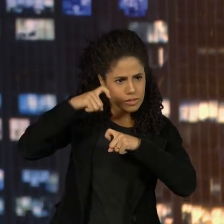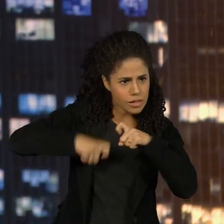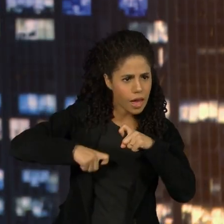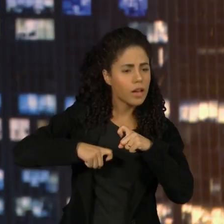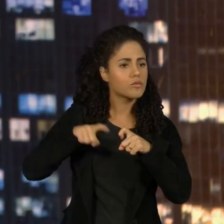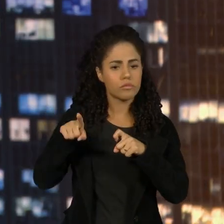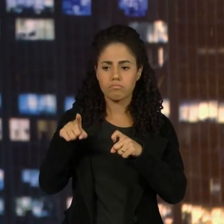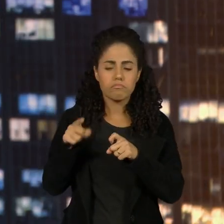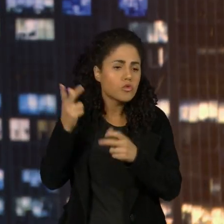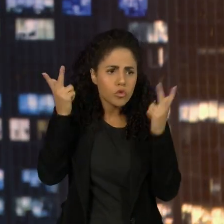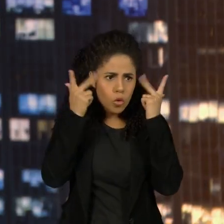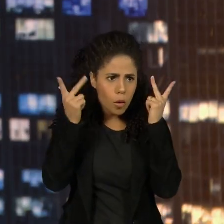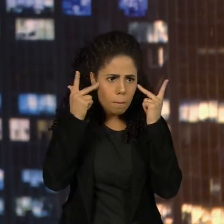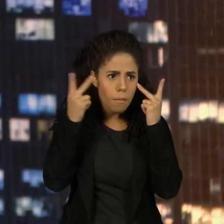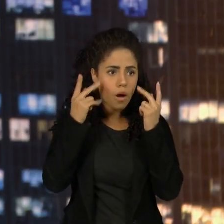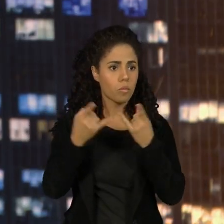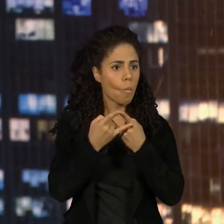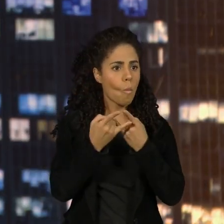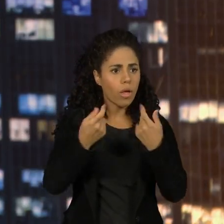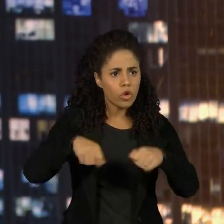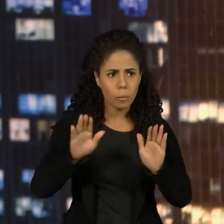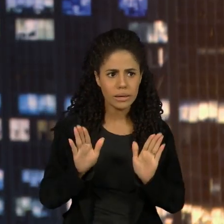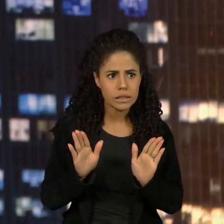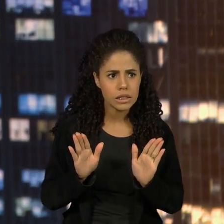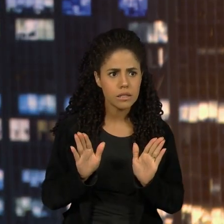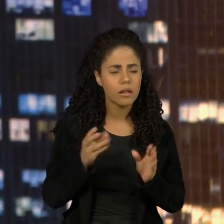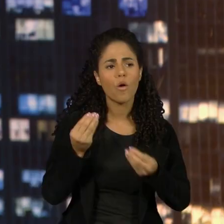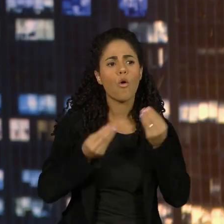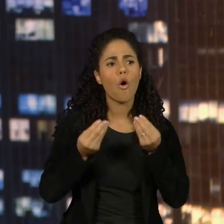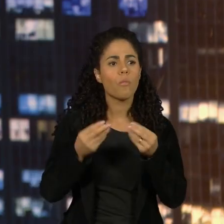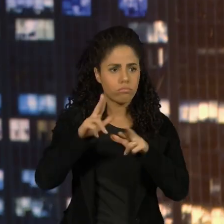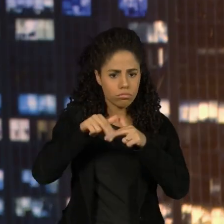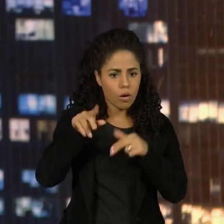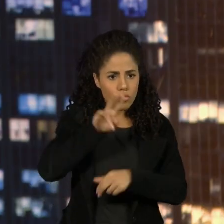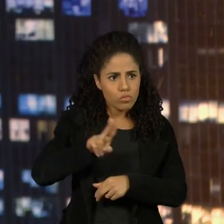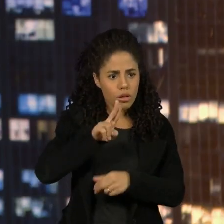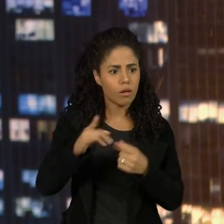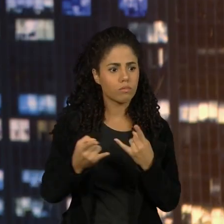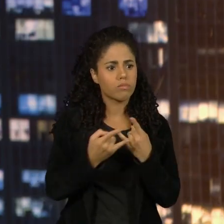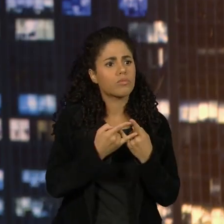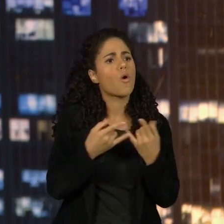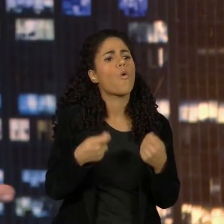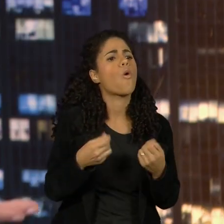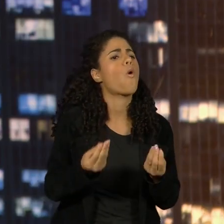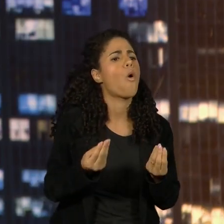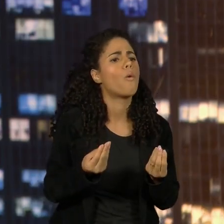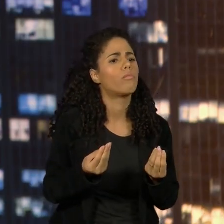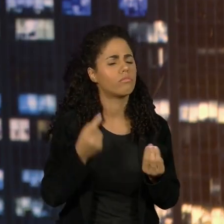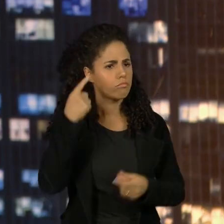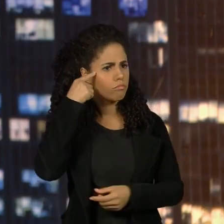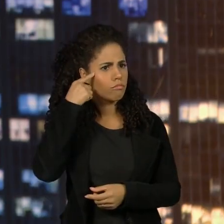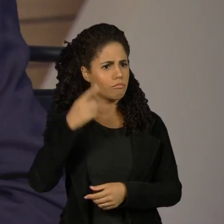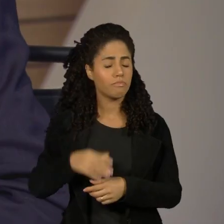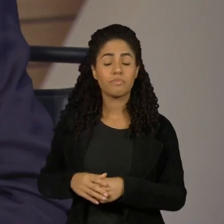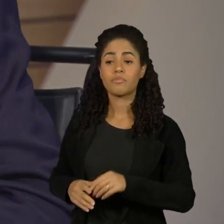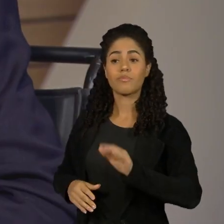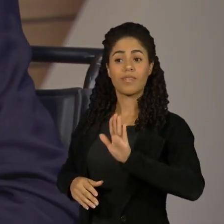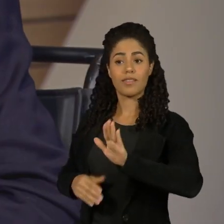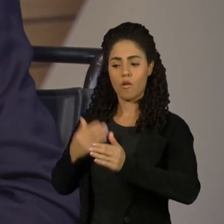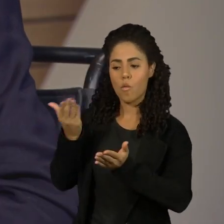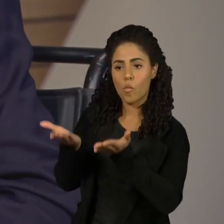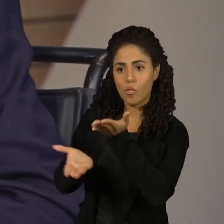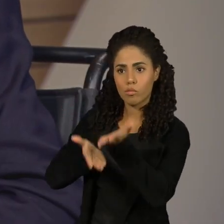seu parceiro sem proteção, no caso, essa barreira que é a camisinha, e não transmitir, algo que era impensável. É o tratamento